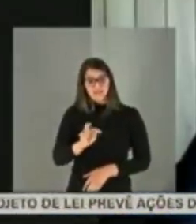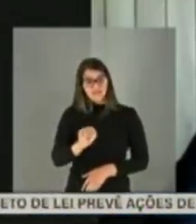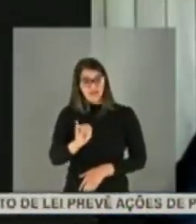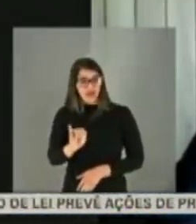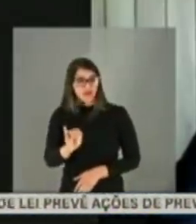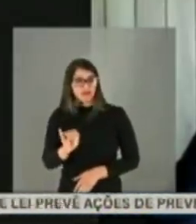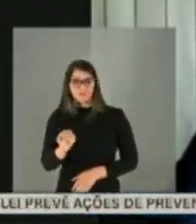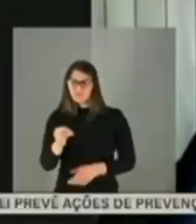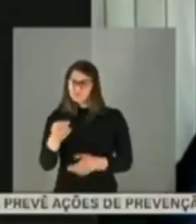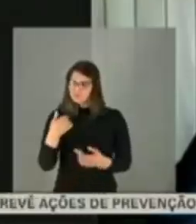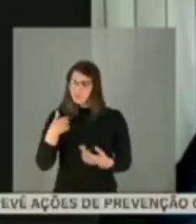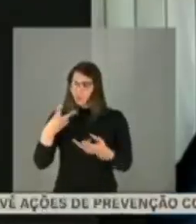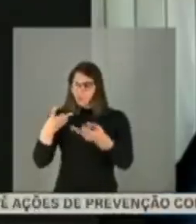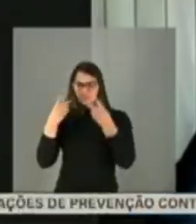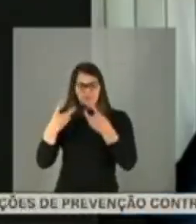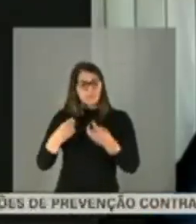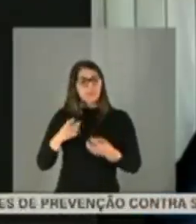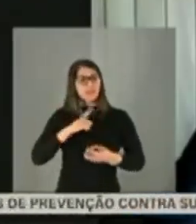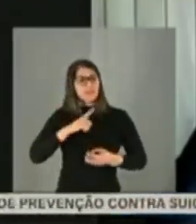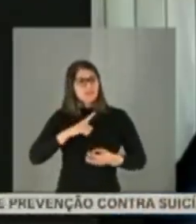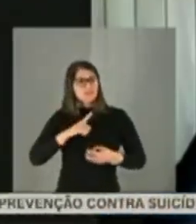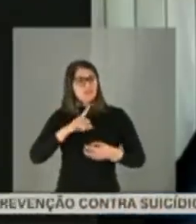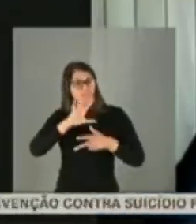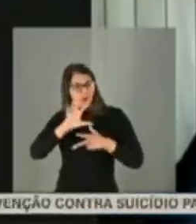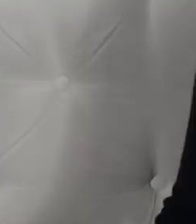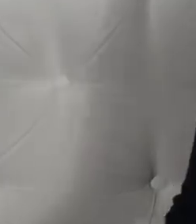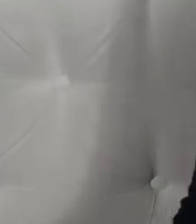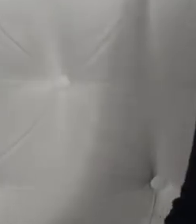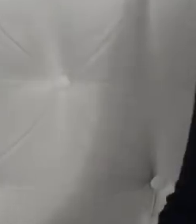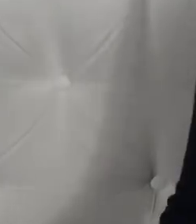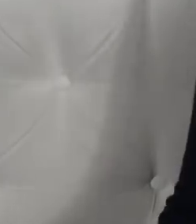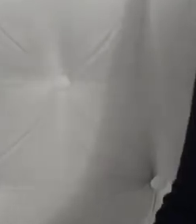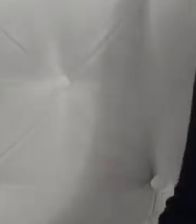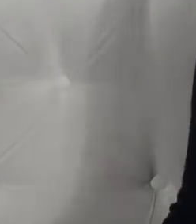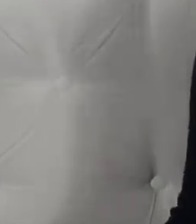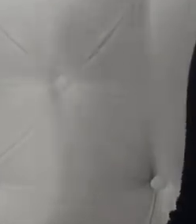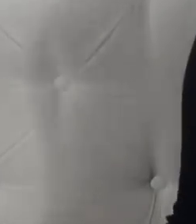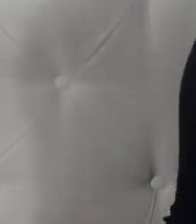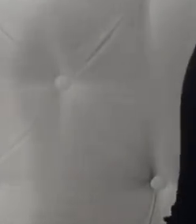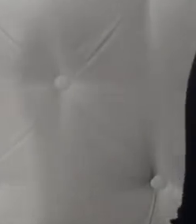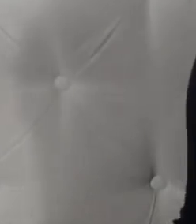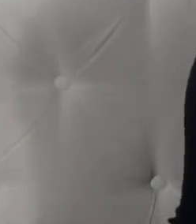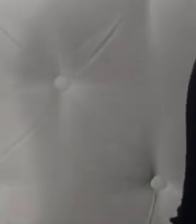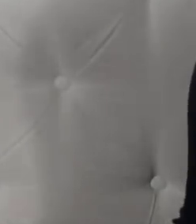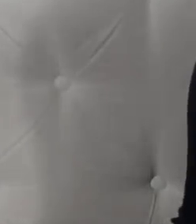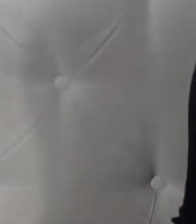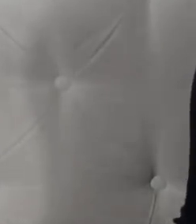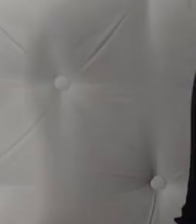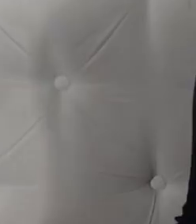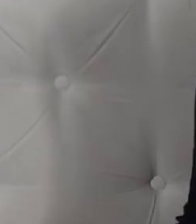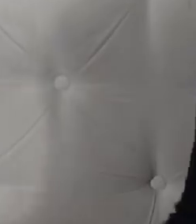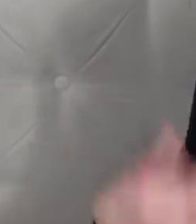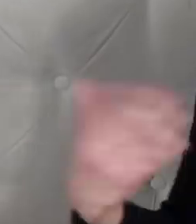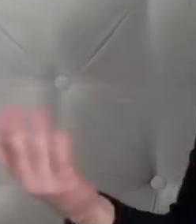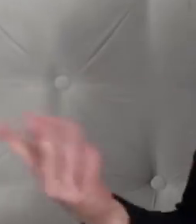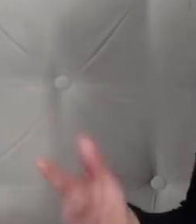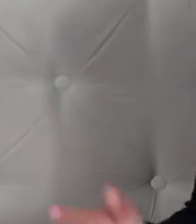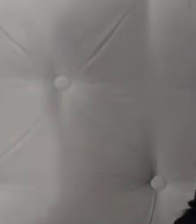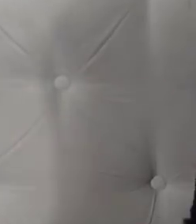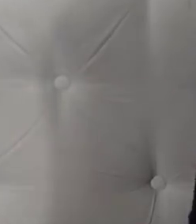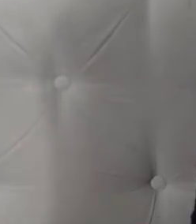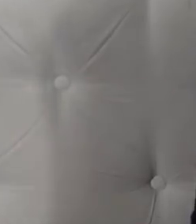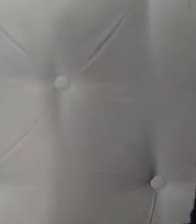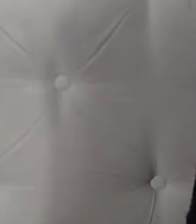ela aplicou golpe em todo o Brasil. Mas tivemos também Tasso Gerençati falando o que nós aqui